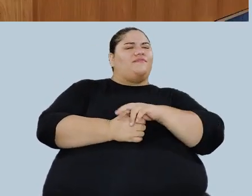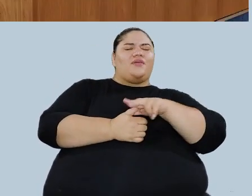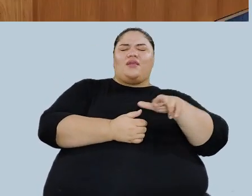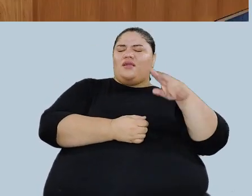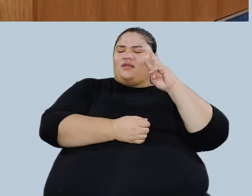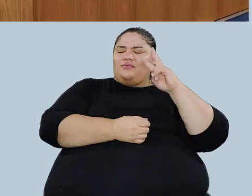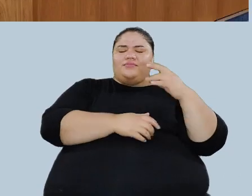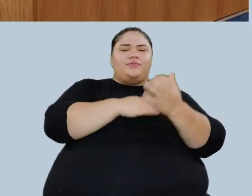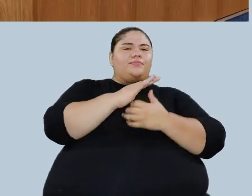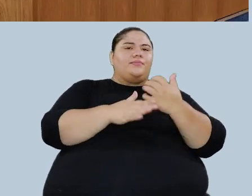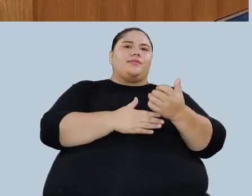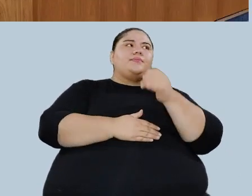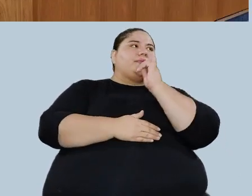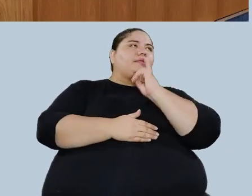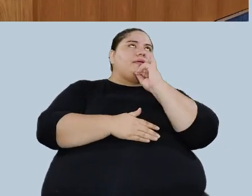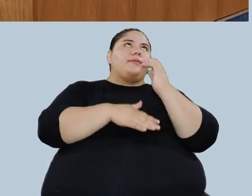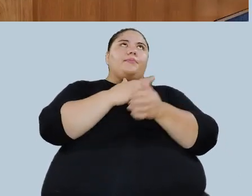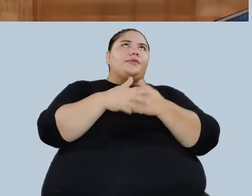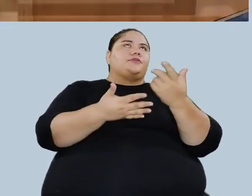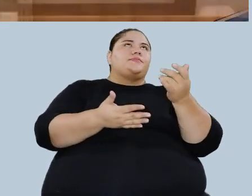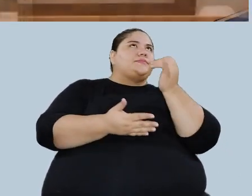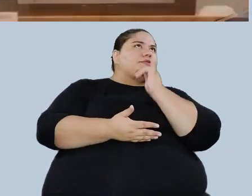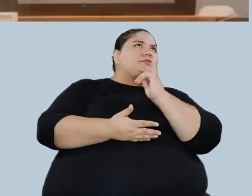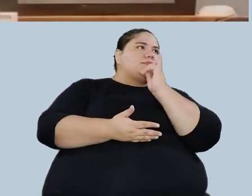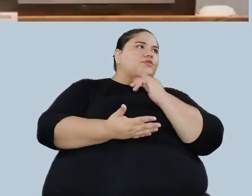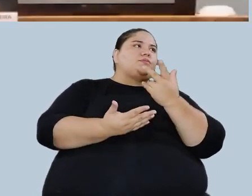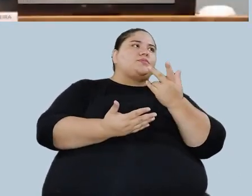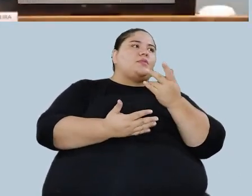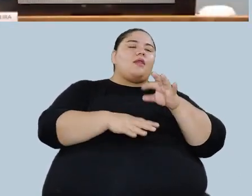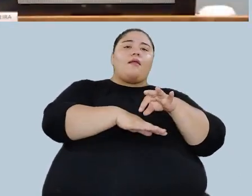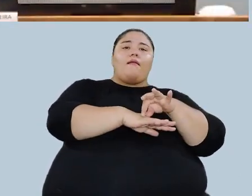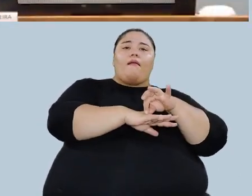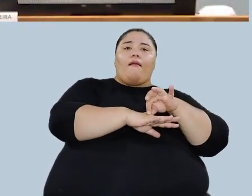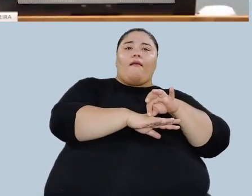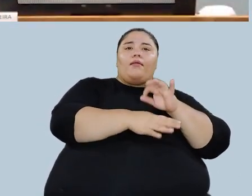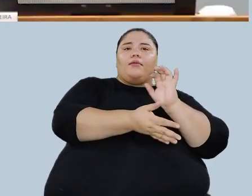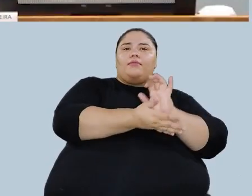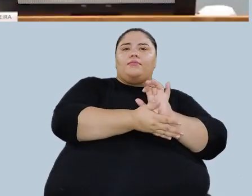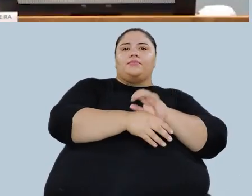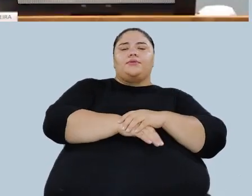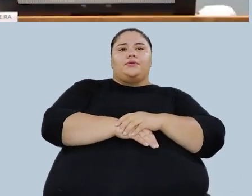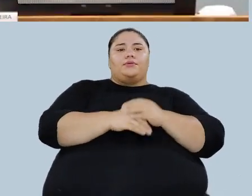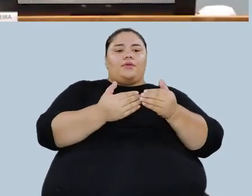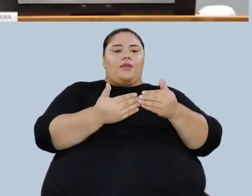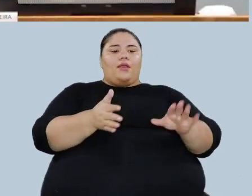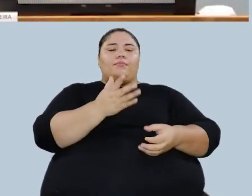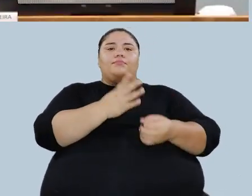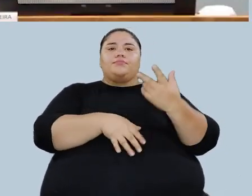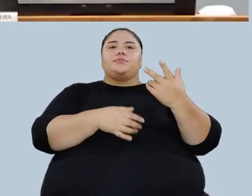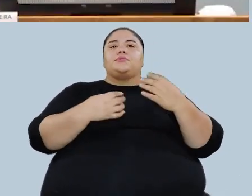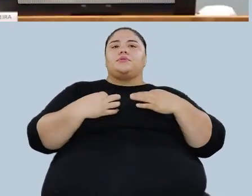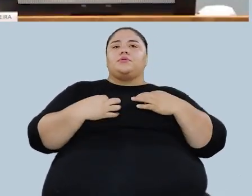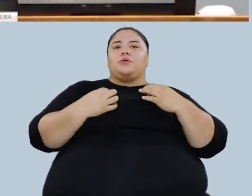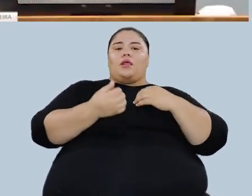várias empresas fazerem isso. Empresas, por exemplo, de frigoríficos. O sujeito vai e abre uma empresa de sabão em